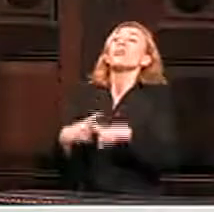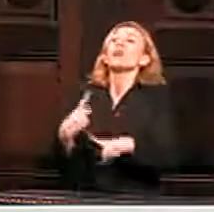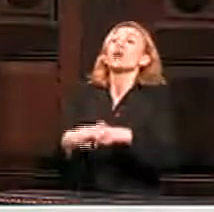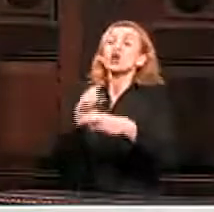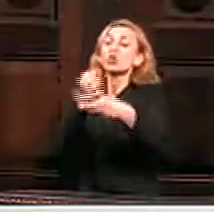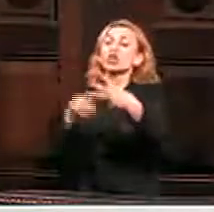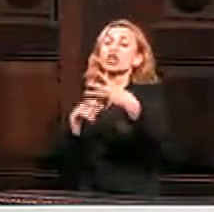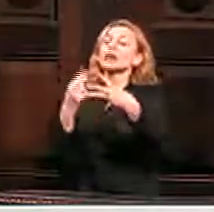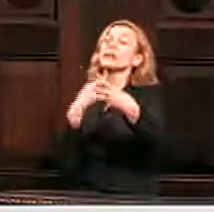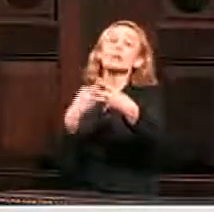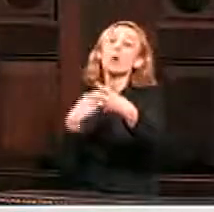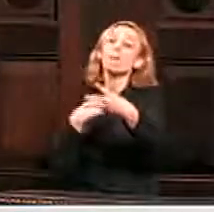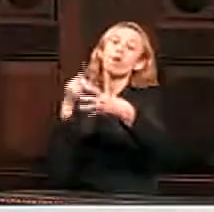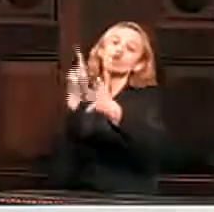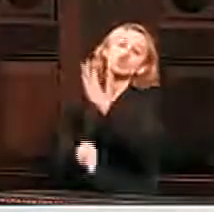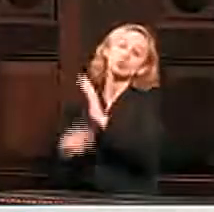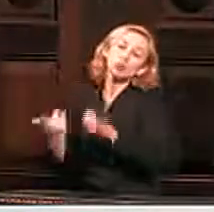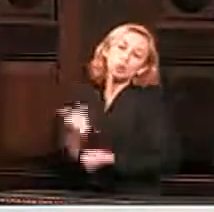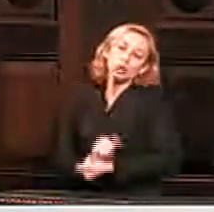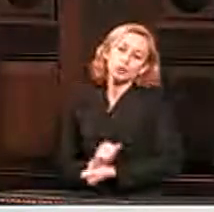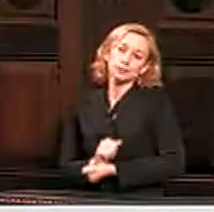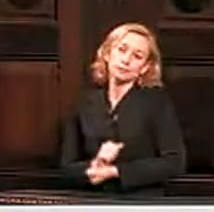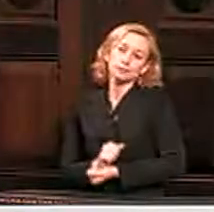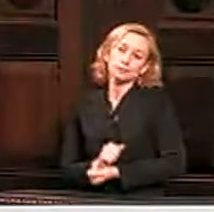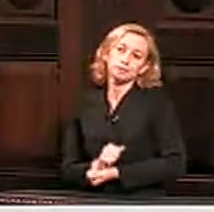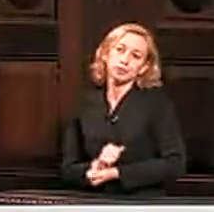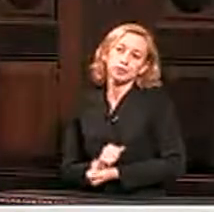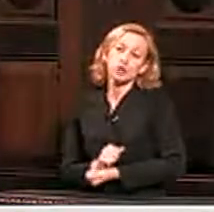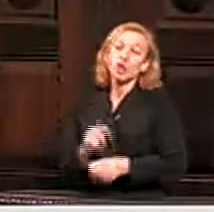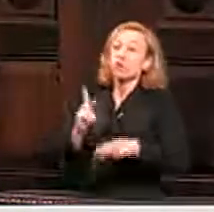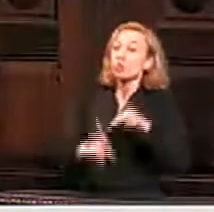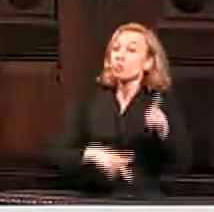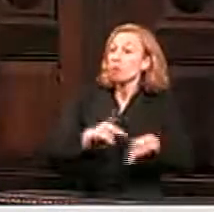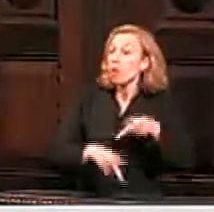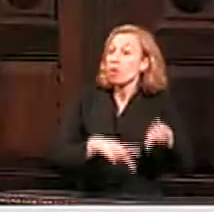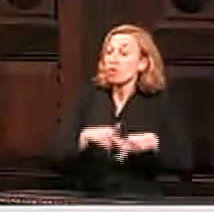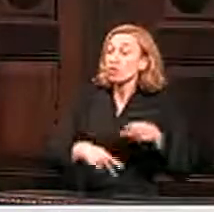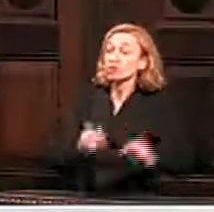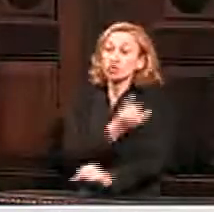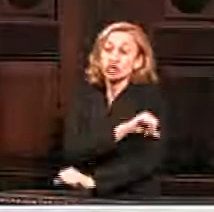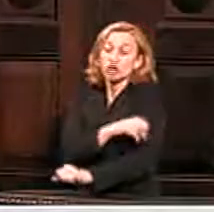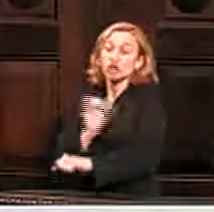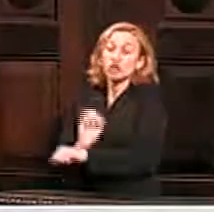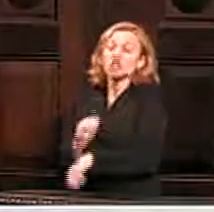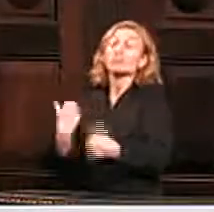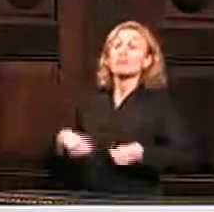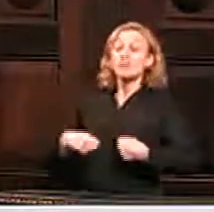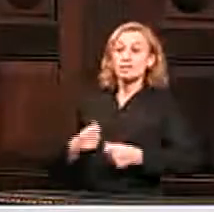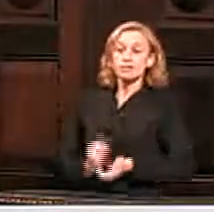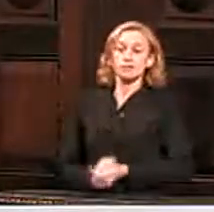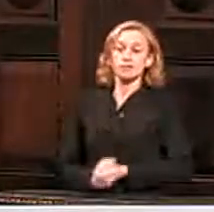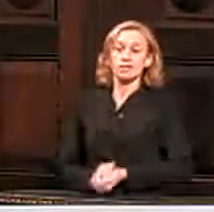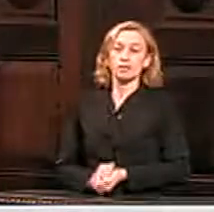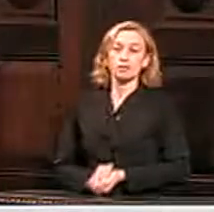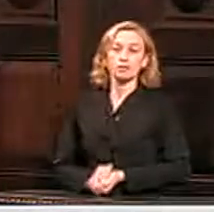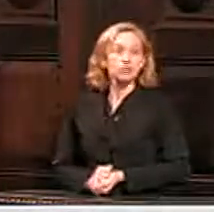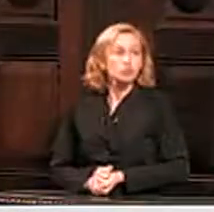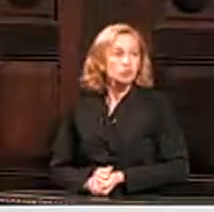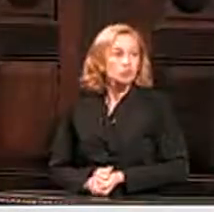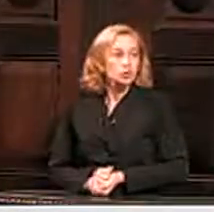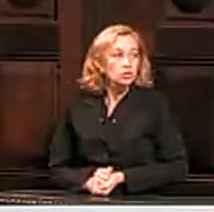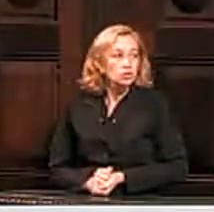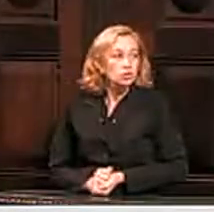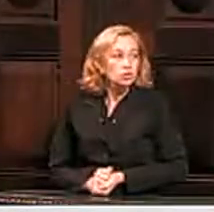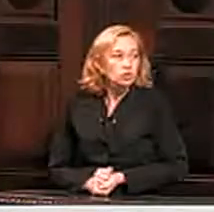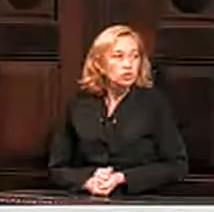com a condição de vida do povo, da população do estado do Rio de Janeiro. É isso daí. E